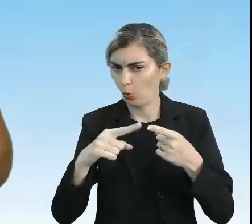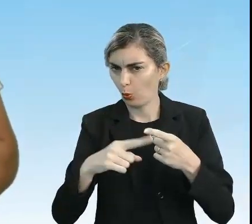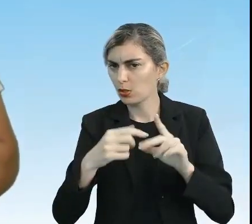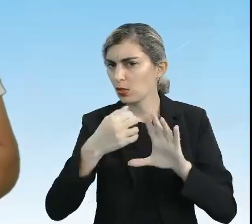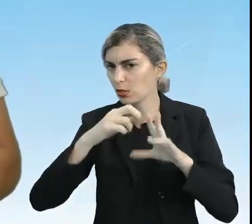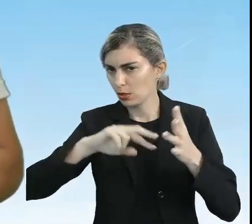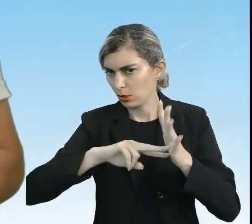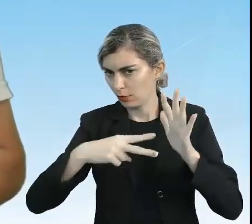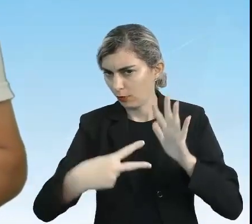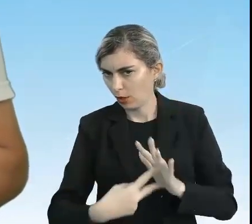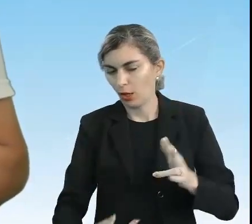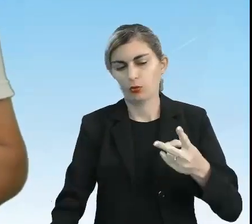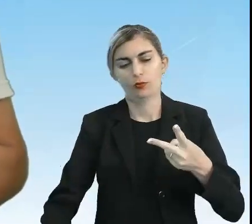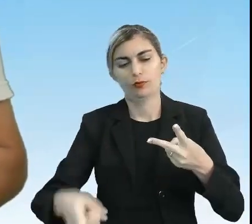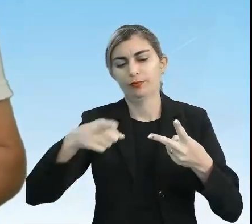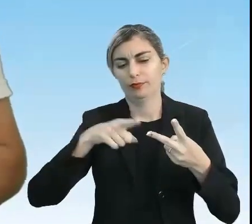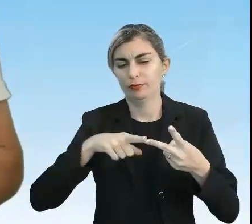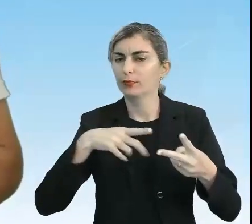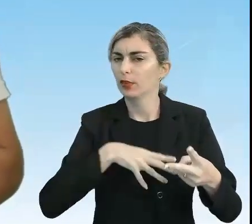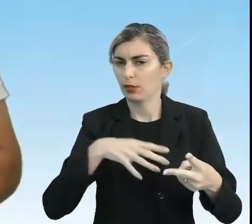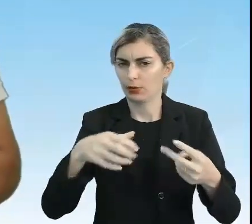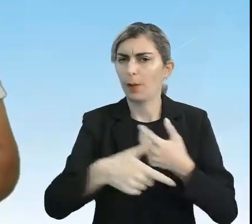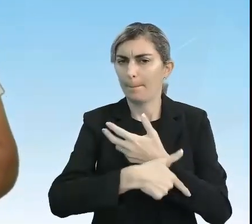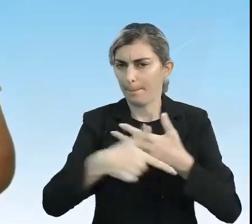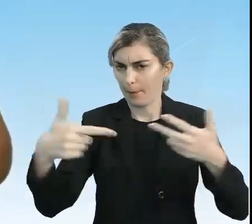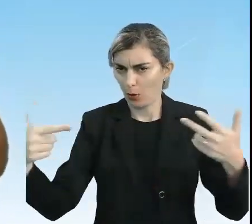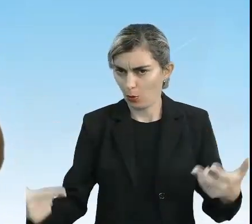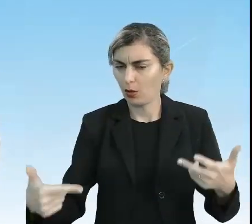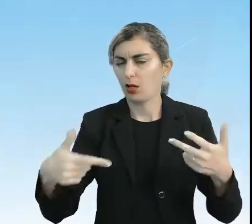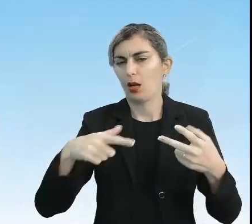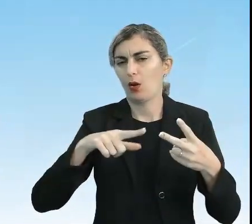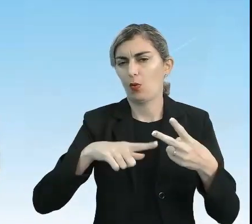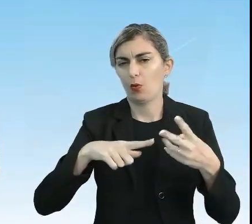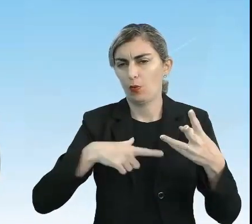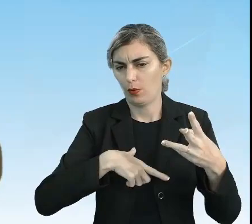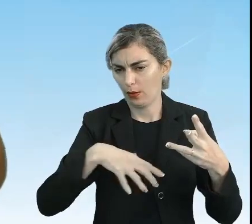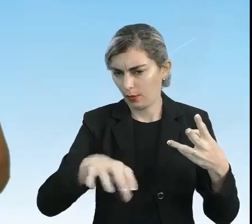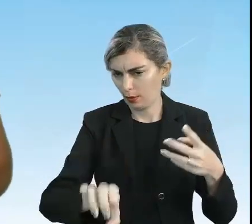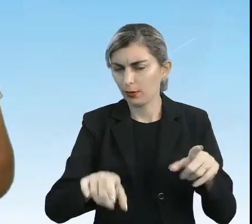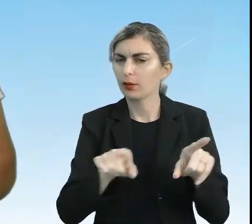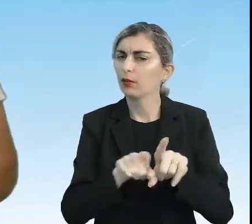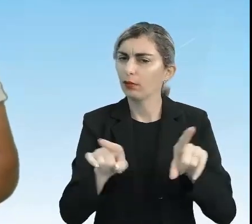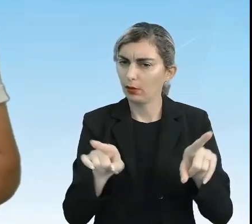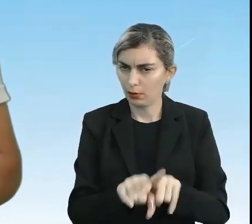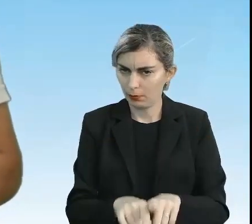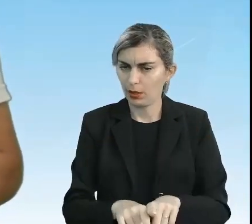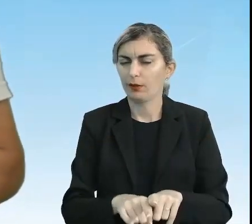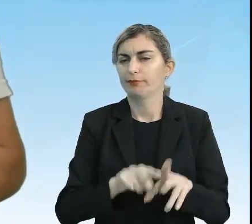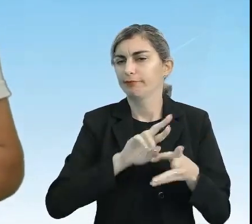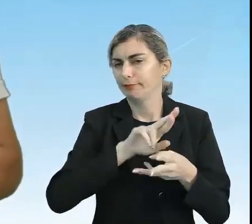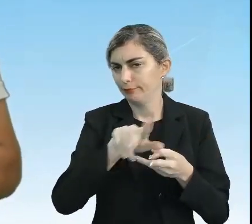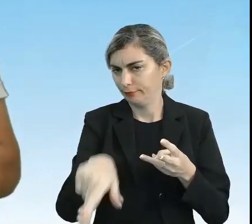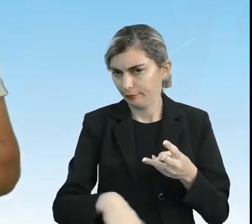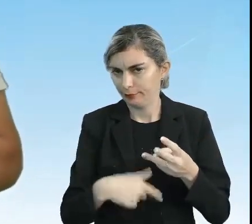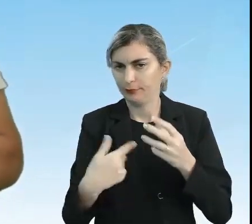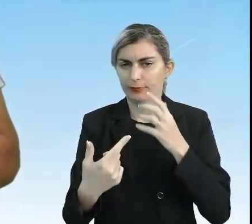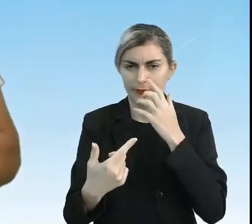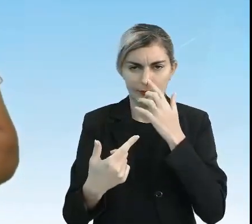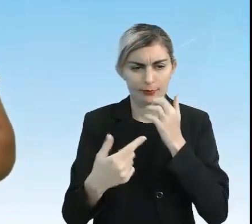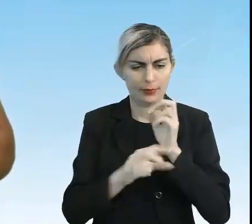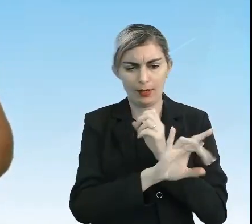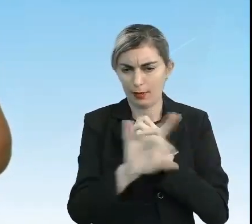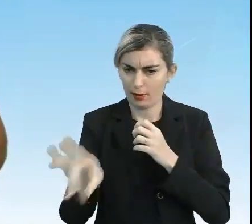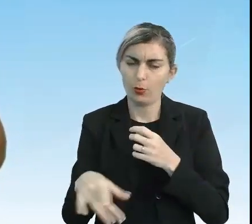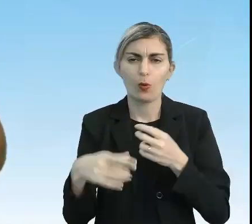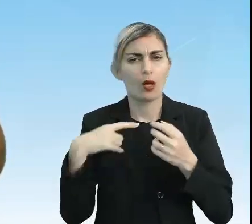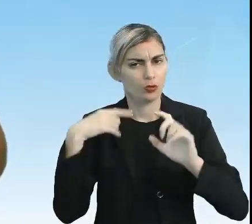a ética também tem, aliás, a moral tem uma identidade e a ética também tem uma identidade, né? Que nós